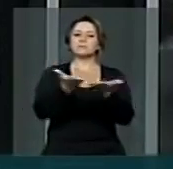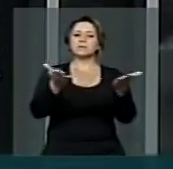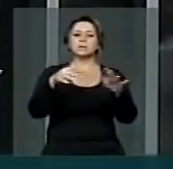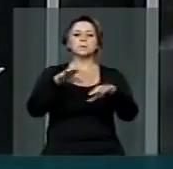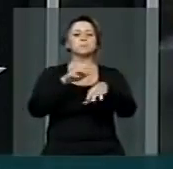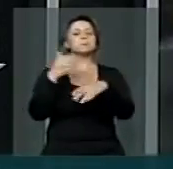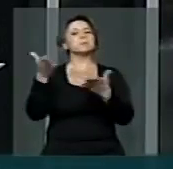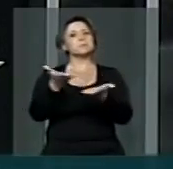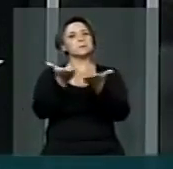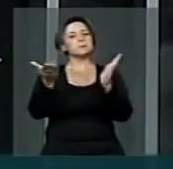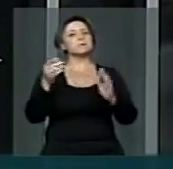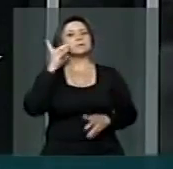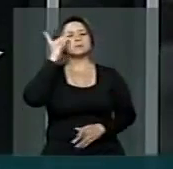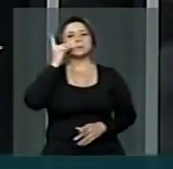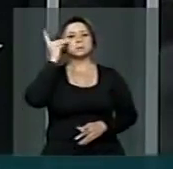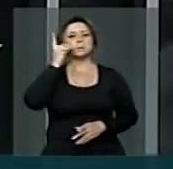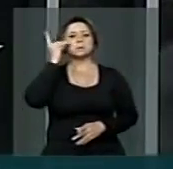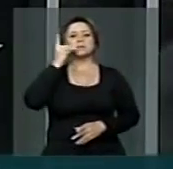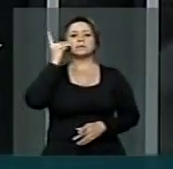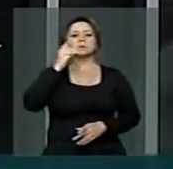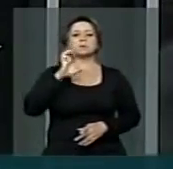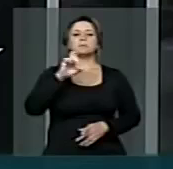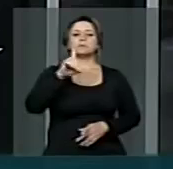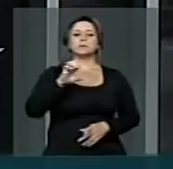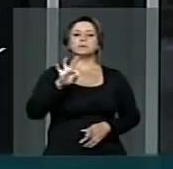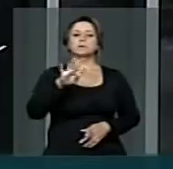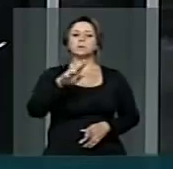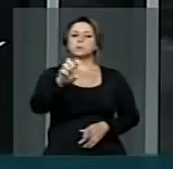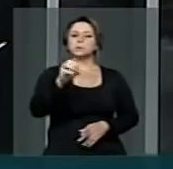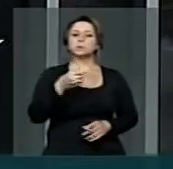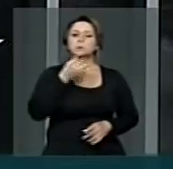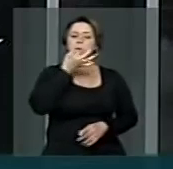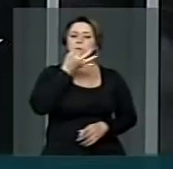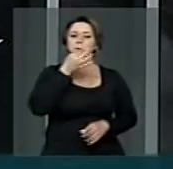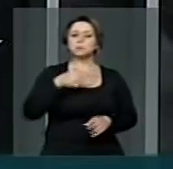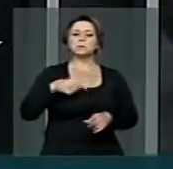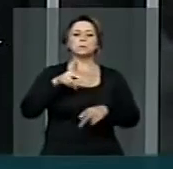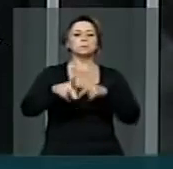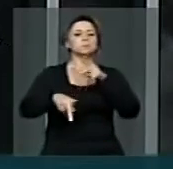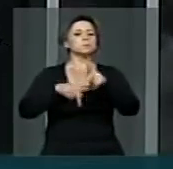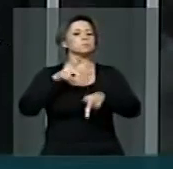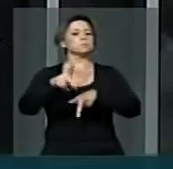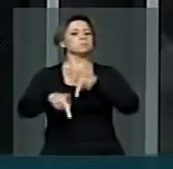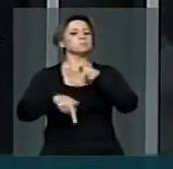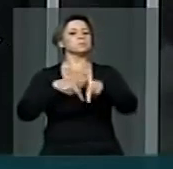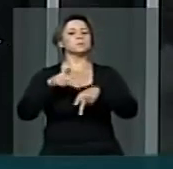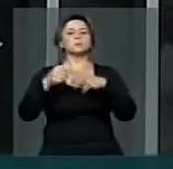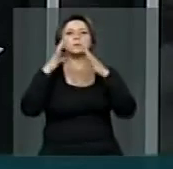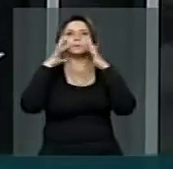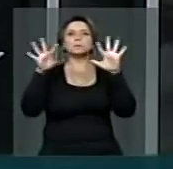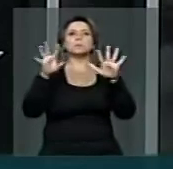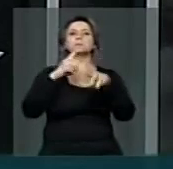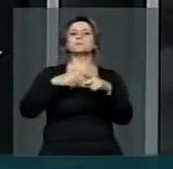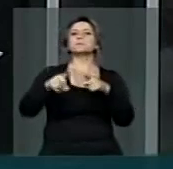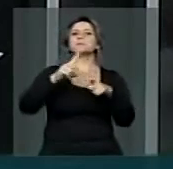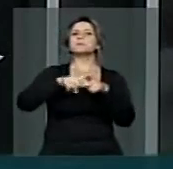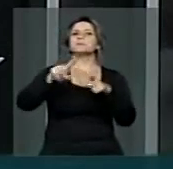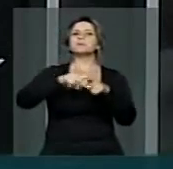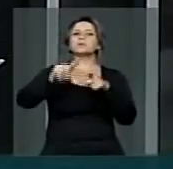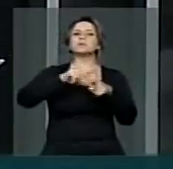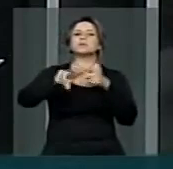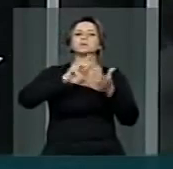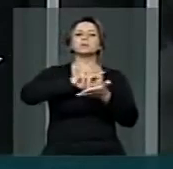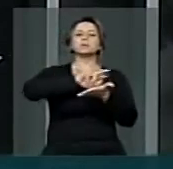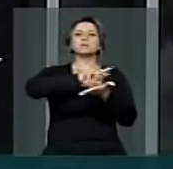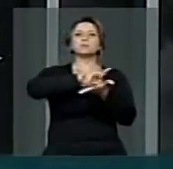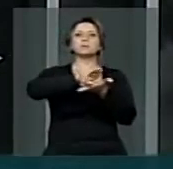atenção desta Casa, do Poder Executivo e da opinião pública nacional para as graves